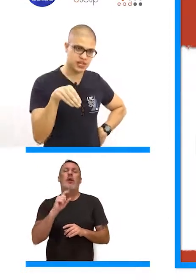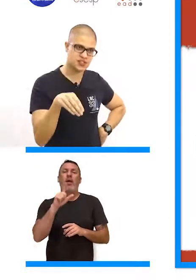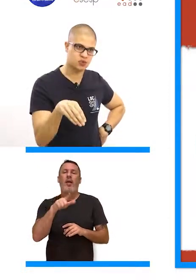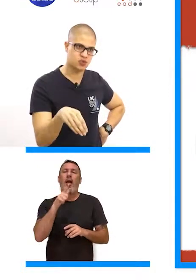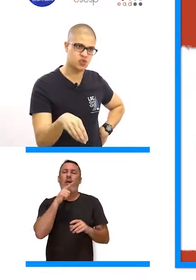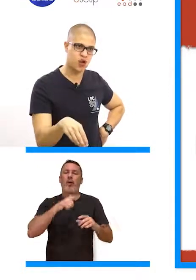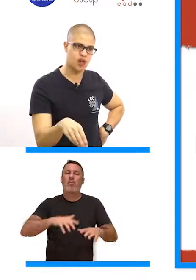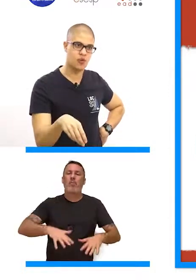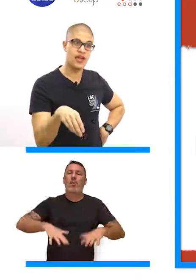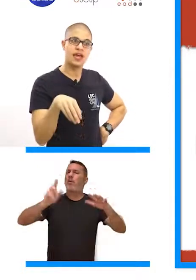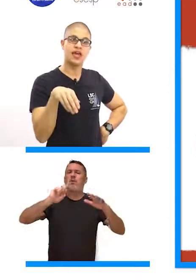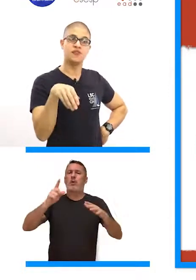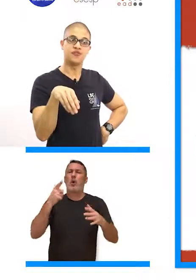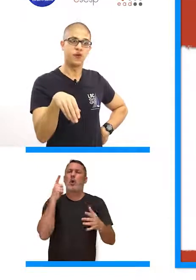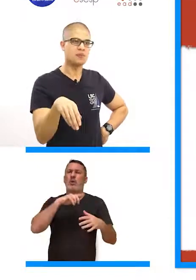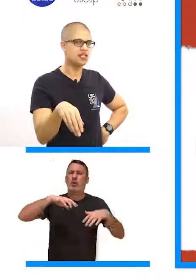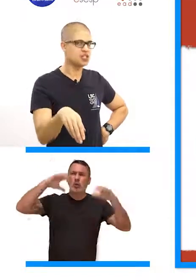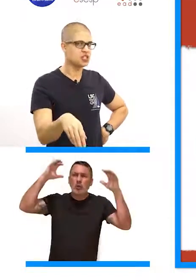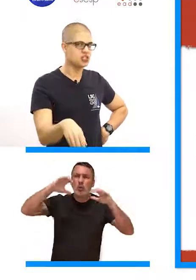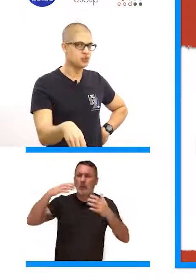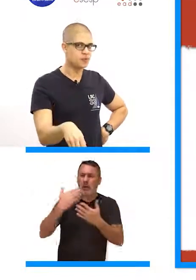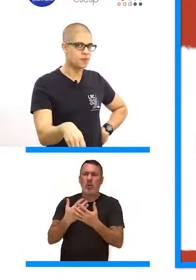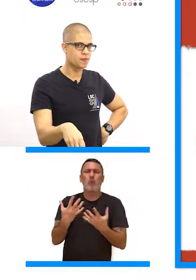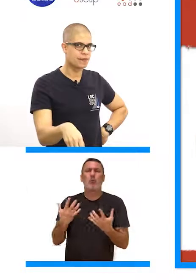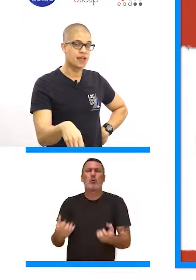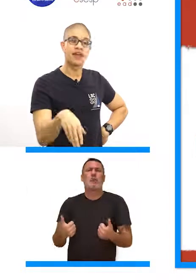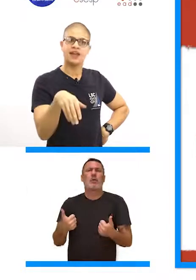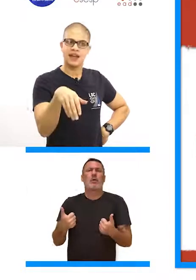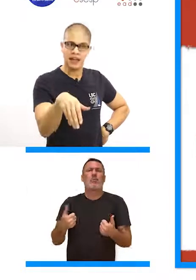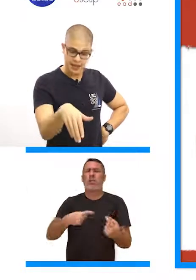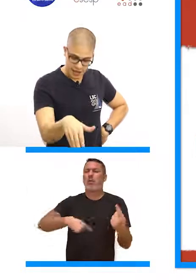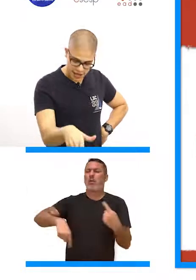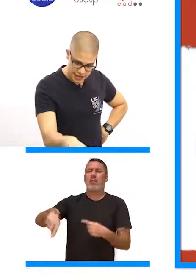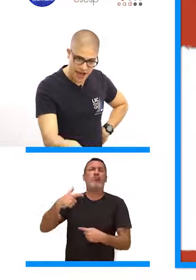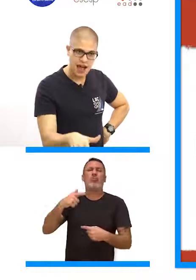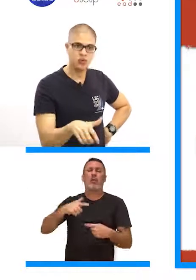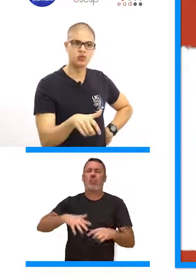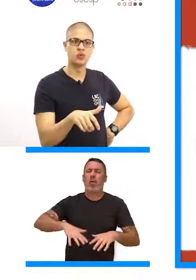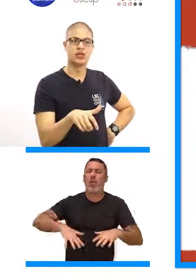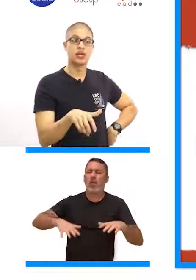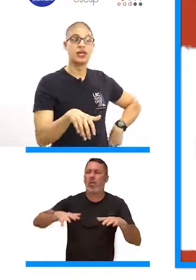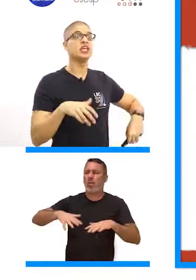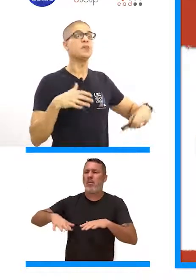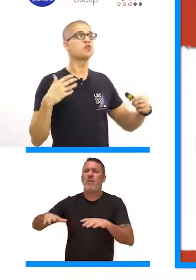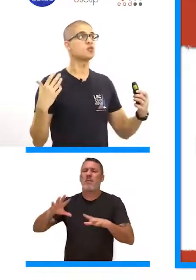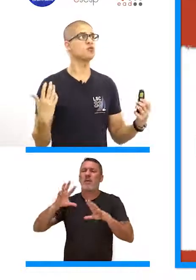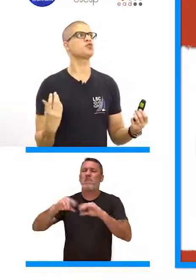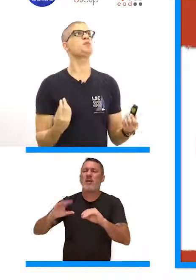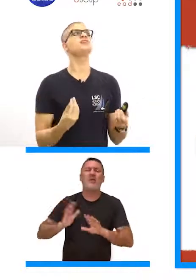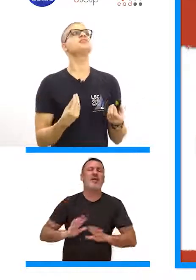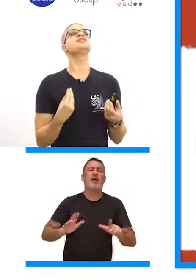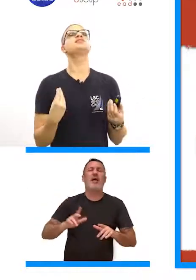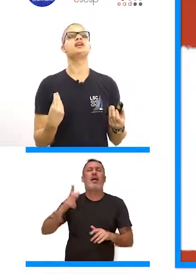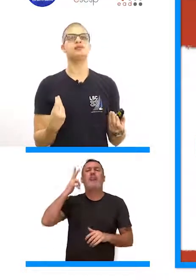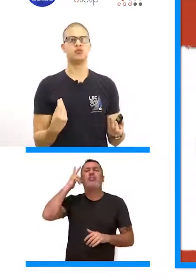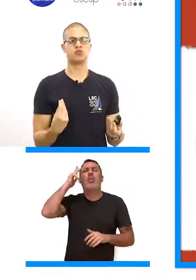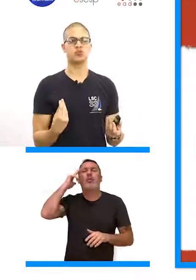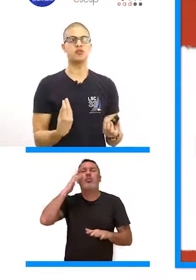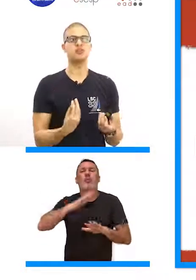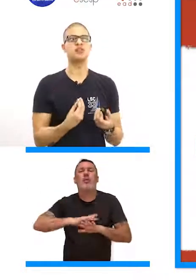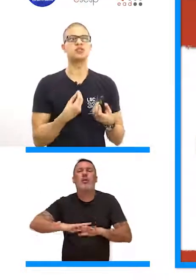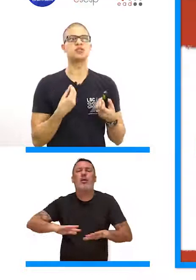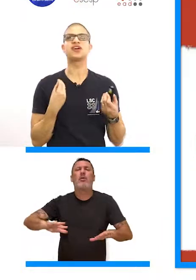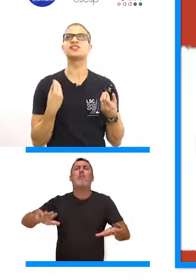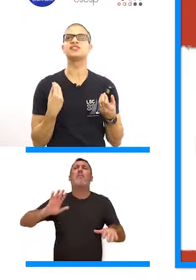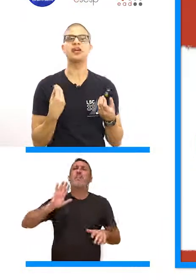de infiltração no solo, ele foi mantido. Ele é alto. E, professor, o que nós precisamos?